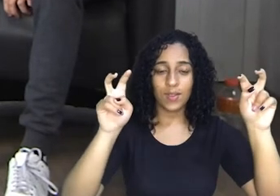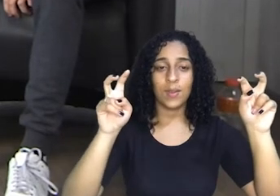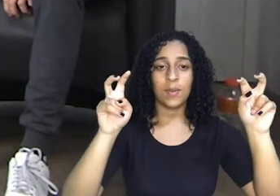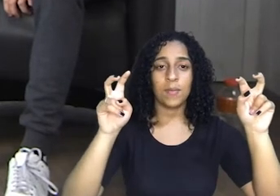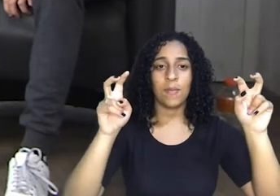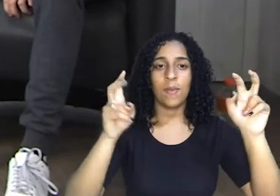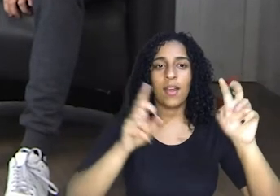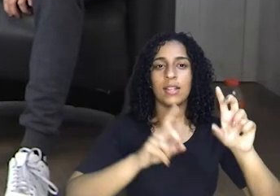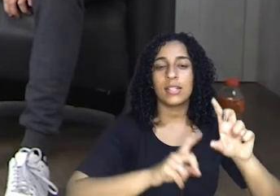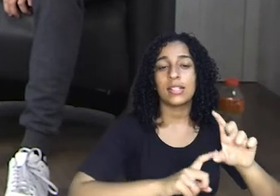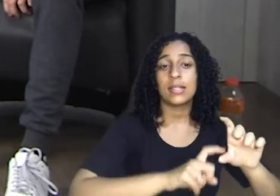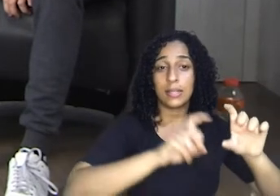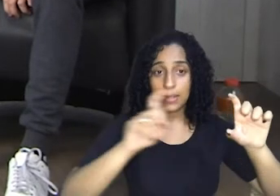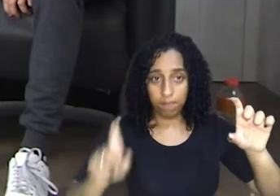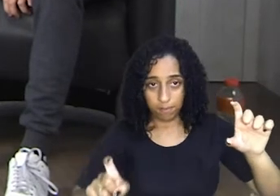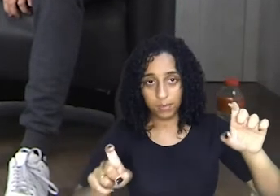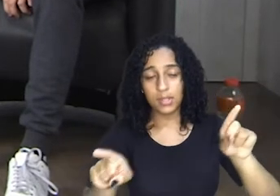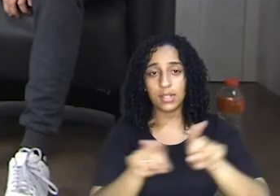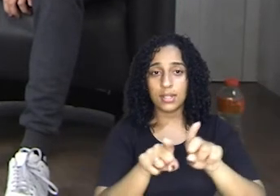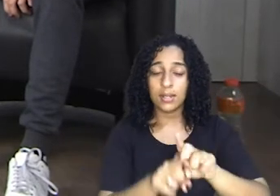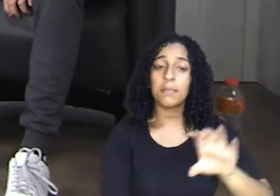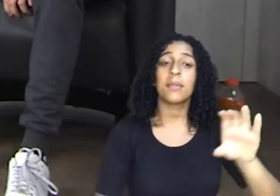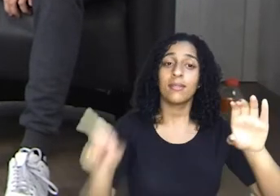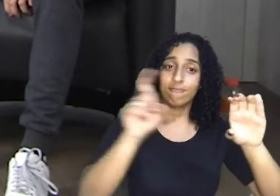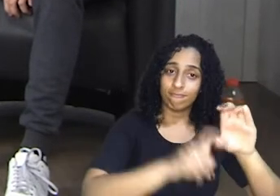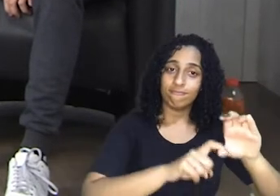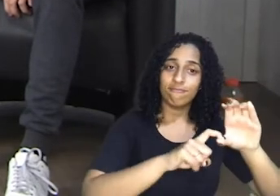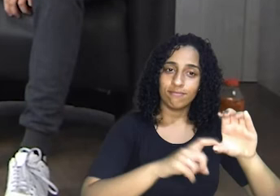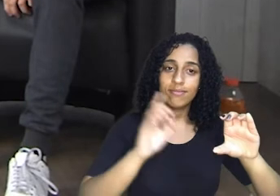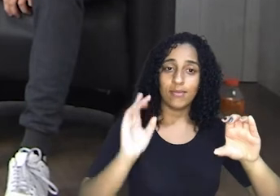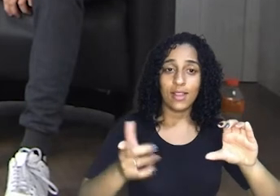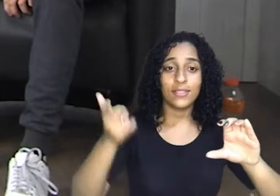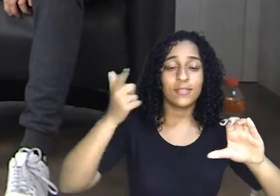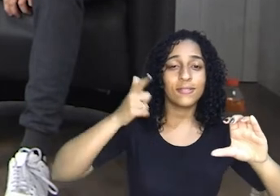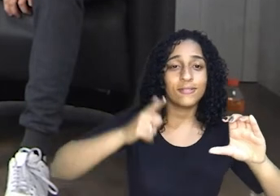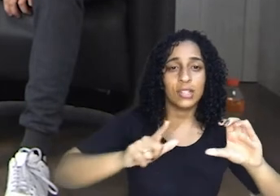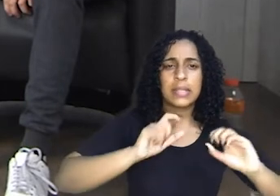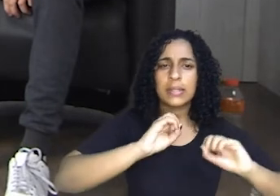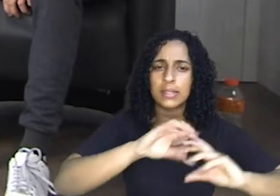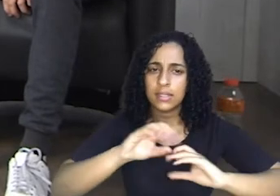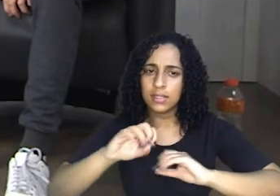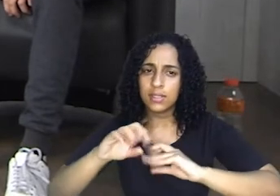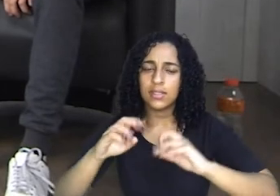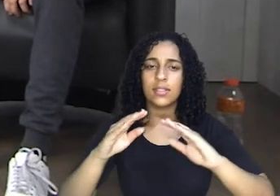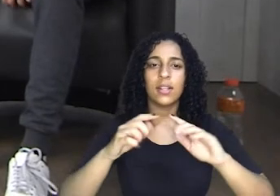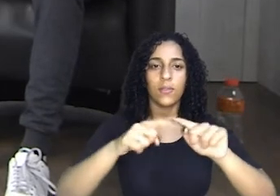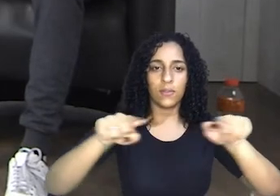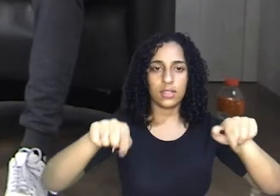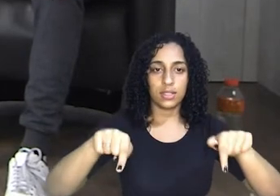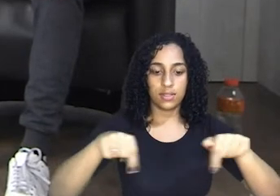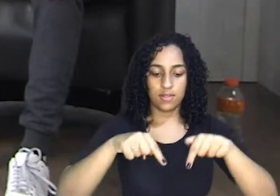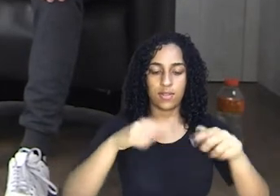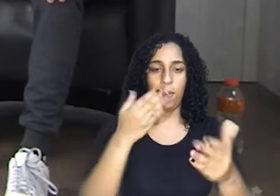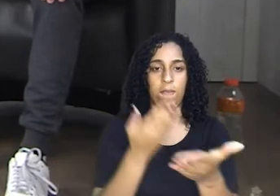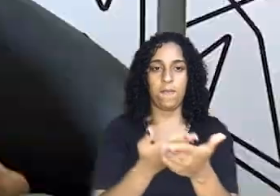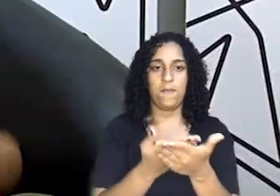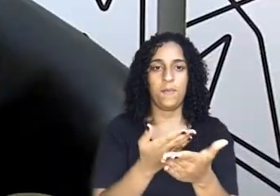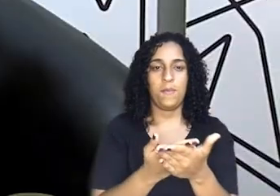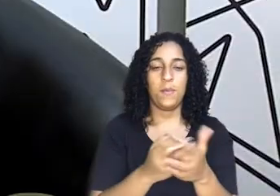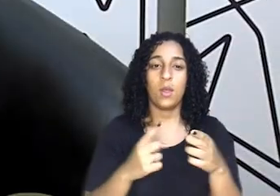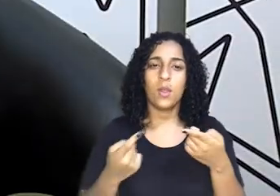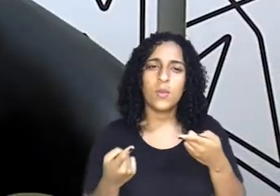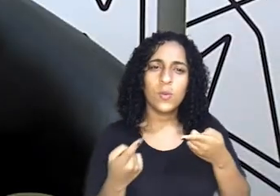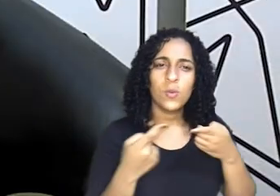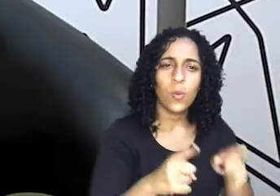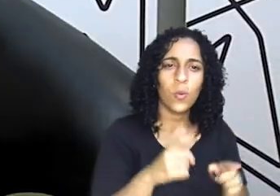tema das não Independência CE das independências já conquistadas seja trabalhado em sala de aula para gente